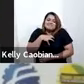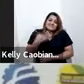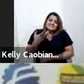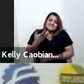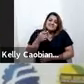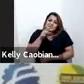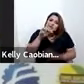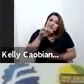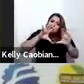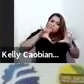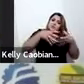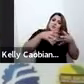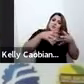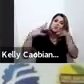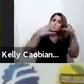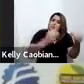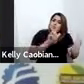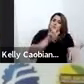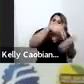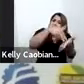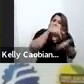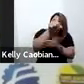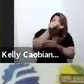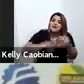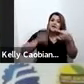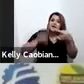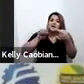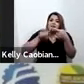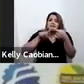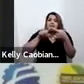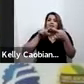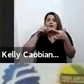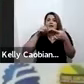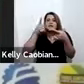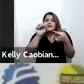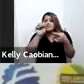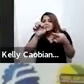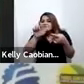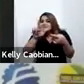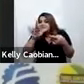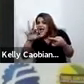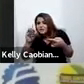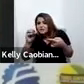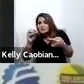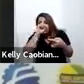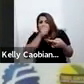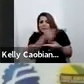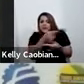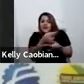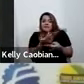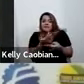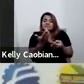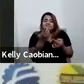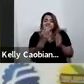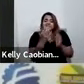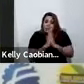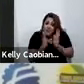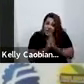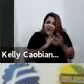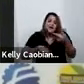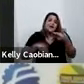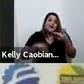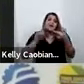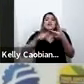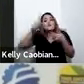O Sérgio com as mulheres dizendo para fazer uma novena para ele, porque isso que você falou em relação à Astro é muito verdade,